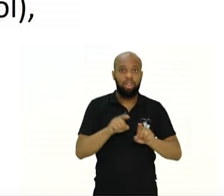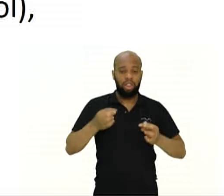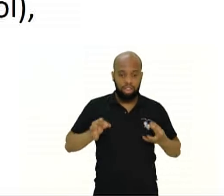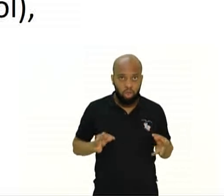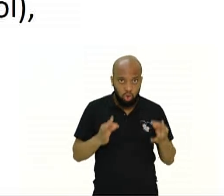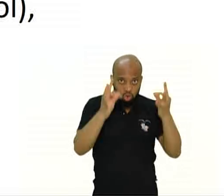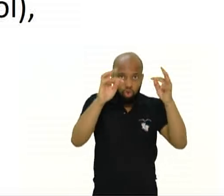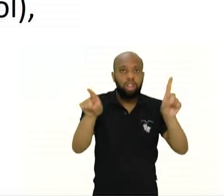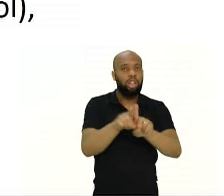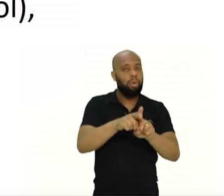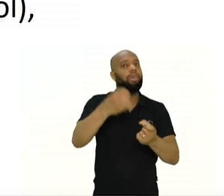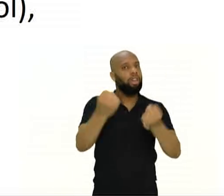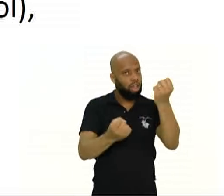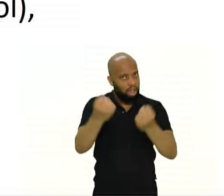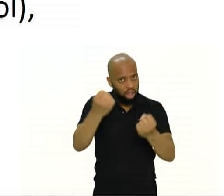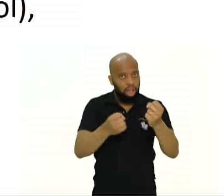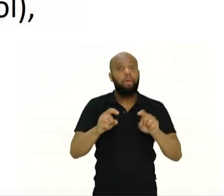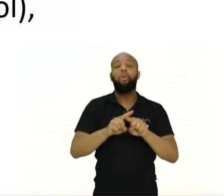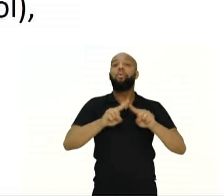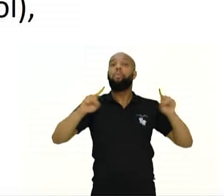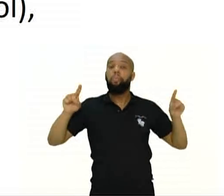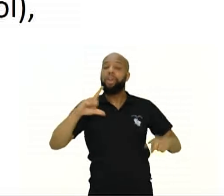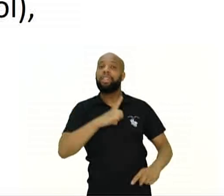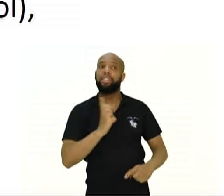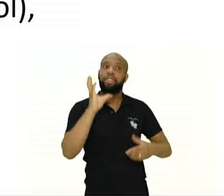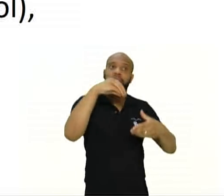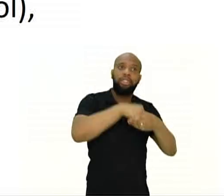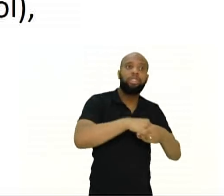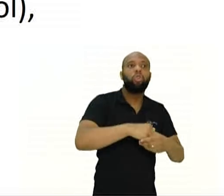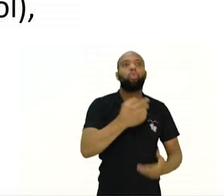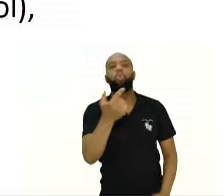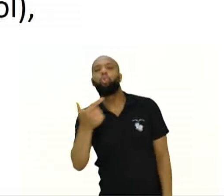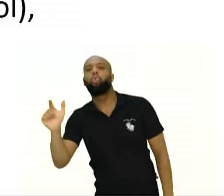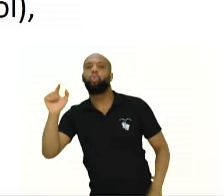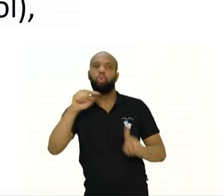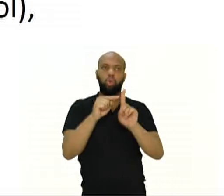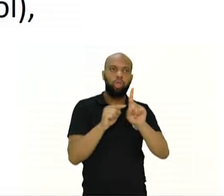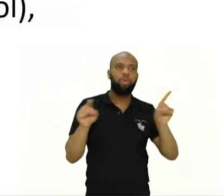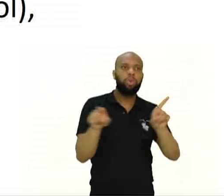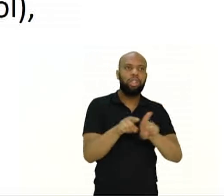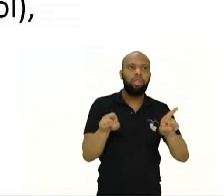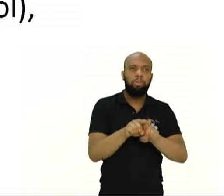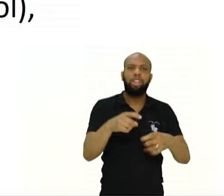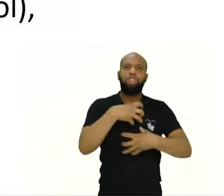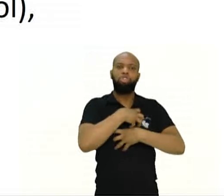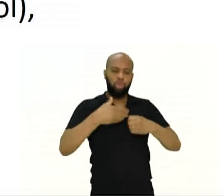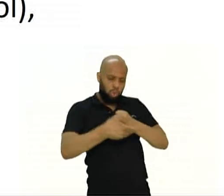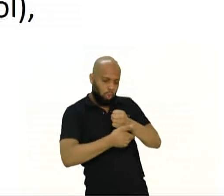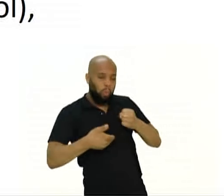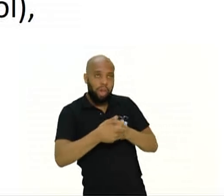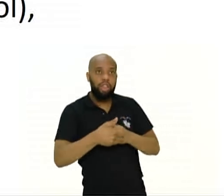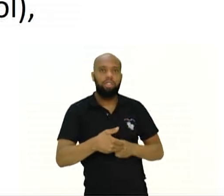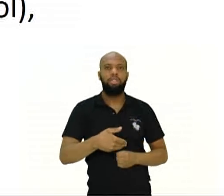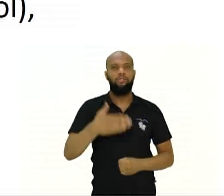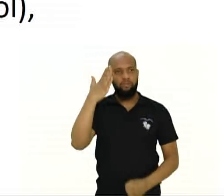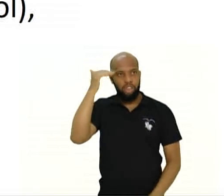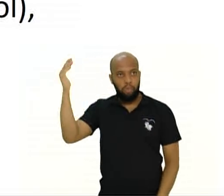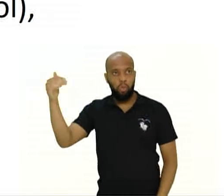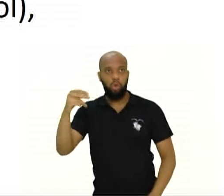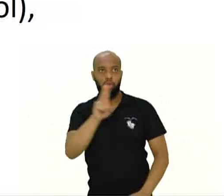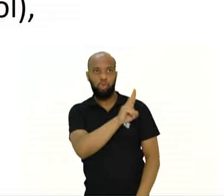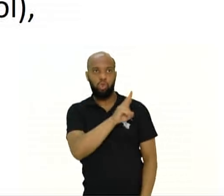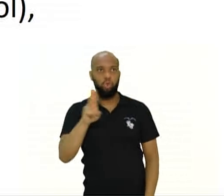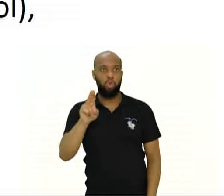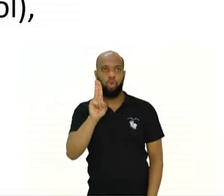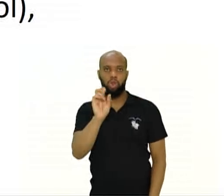a automobilística, mas nós também vamos ter um outro tipo de cinturão que é conhecido como Sunbelt,